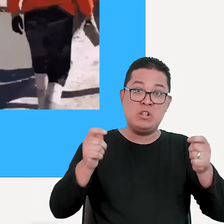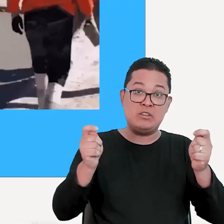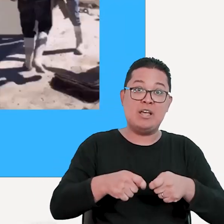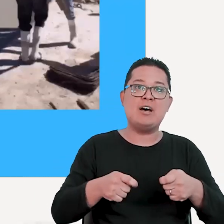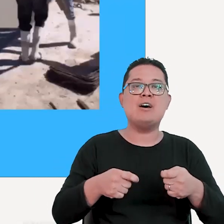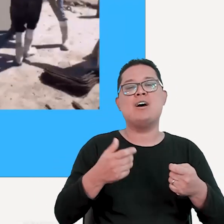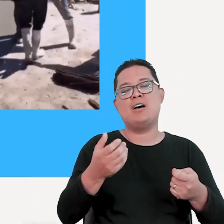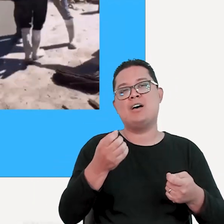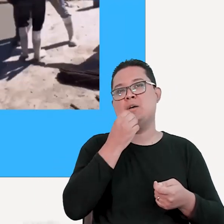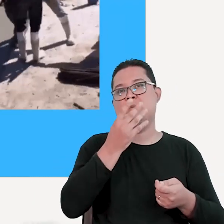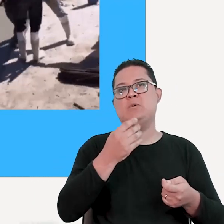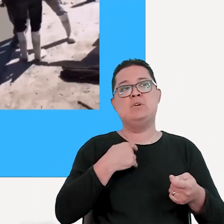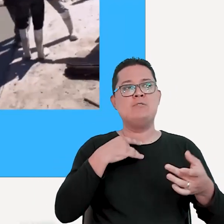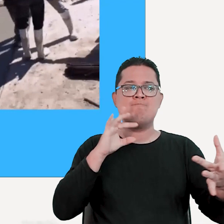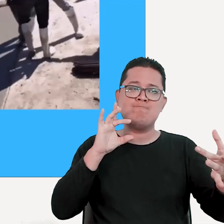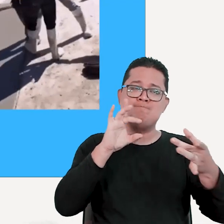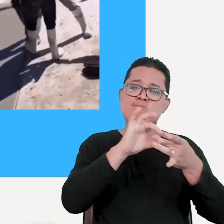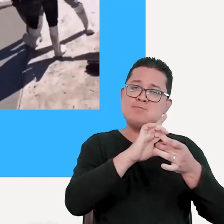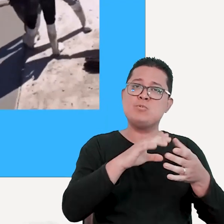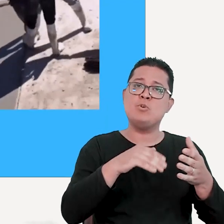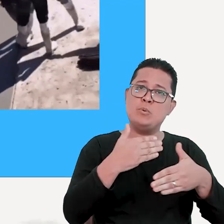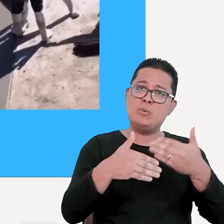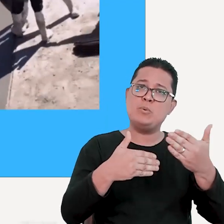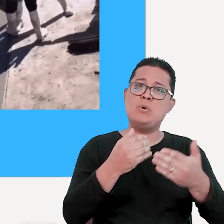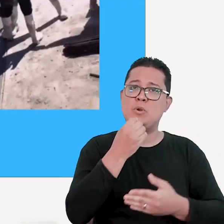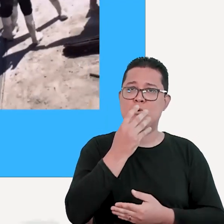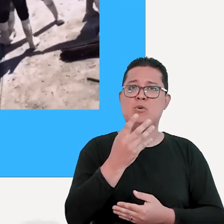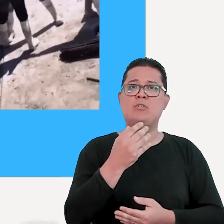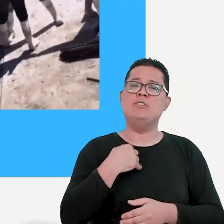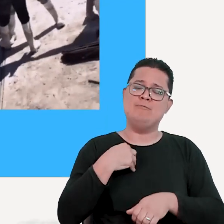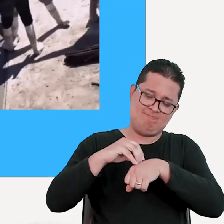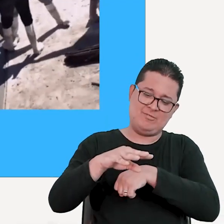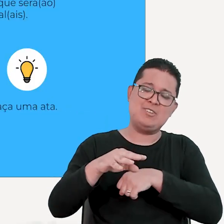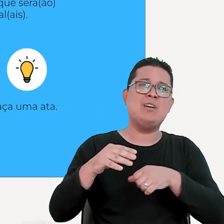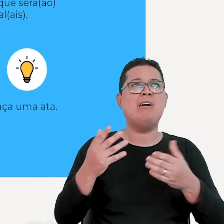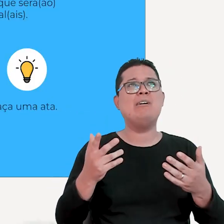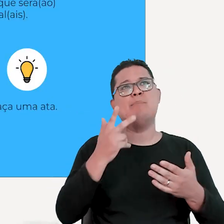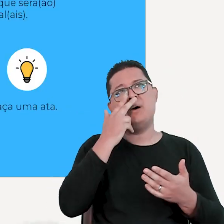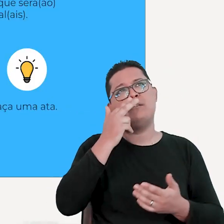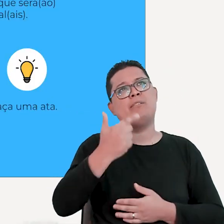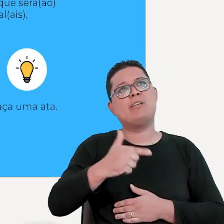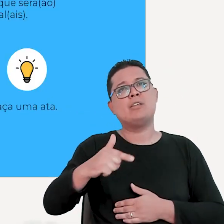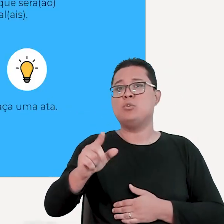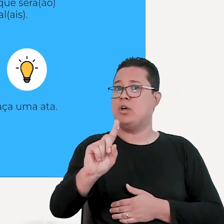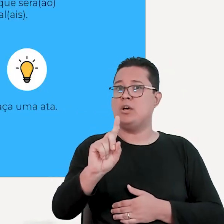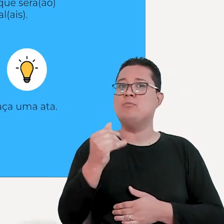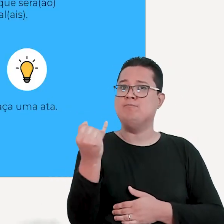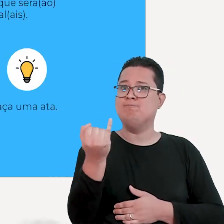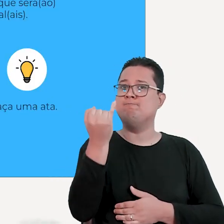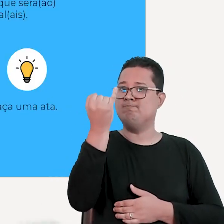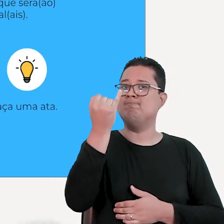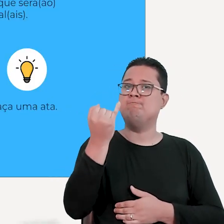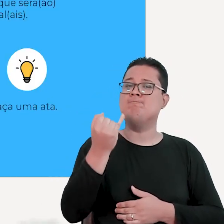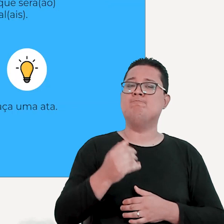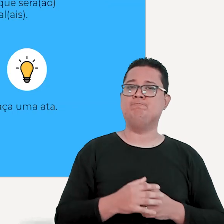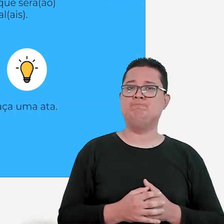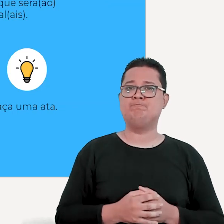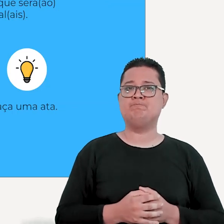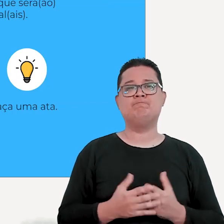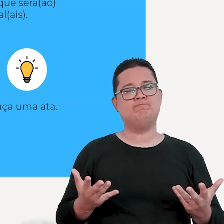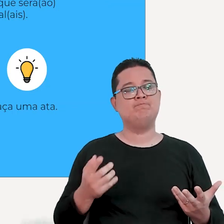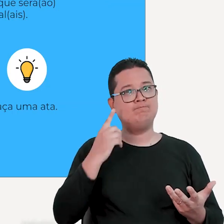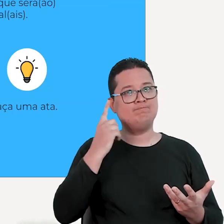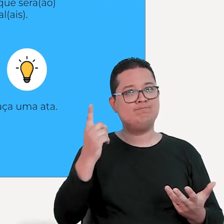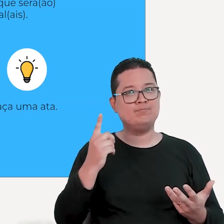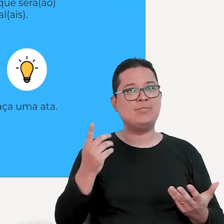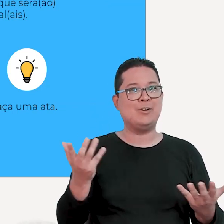realmente faz diferença no nosso dia a dia como pessoa UX Writer. E aqui algumas dicas para essa etapa, tanto